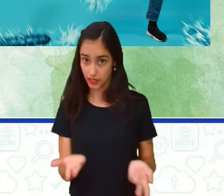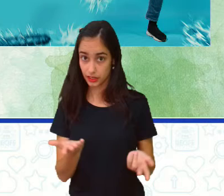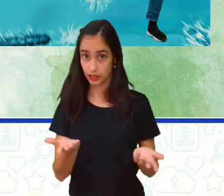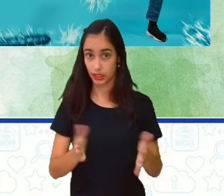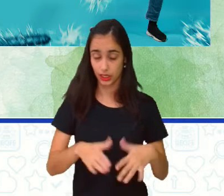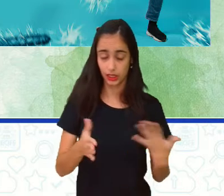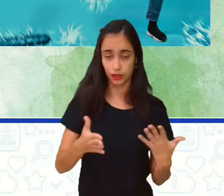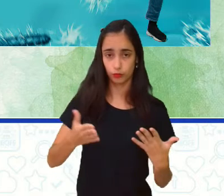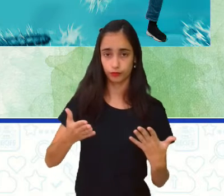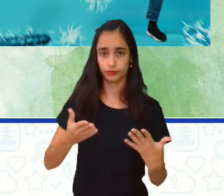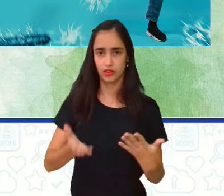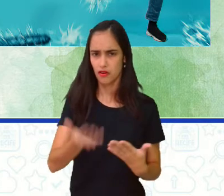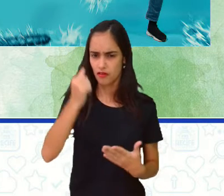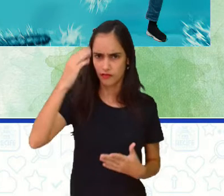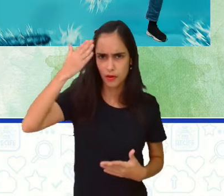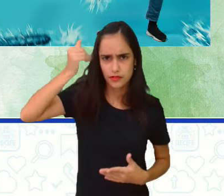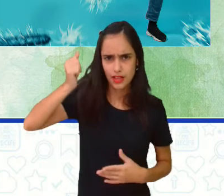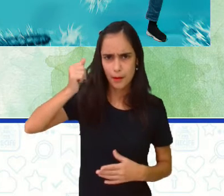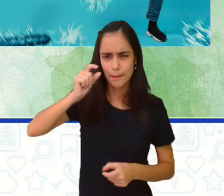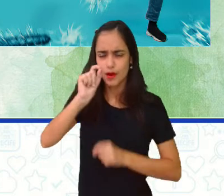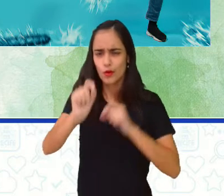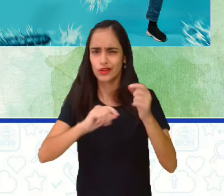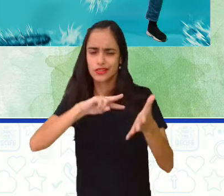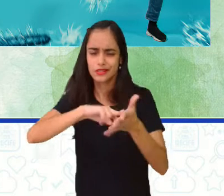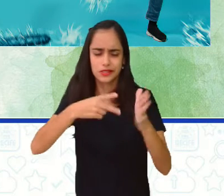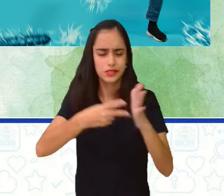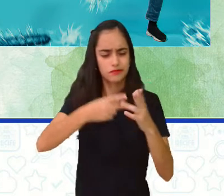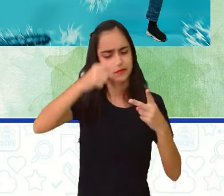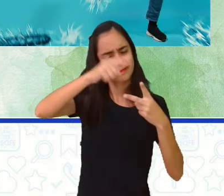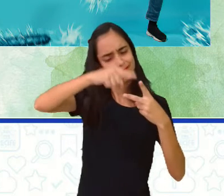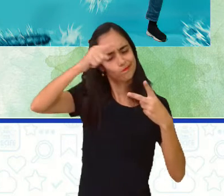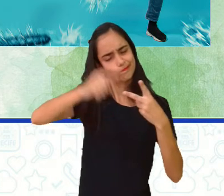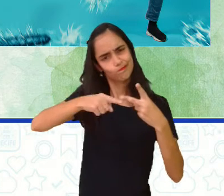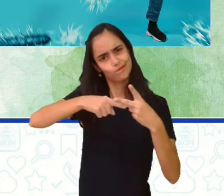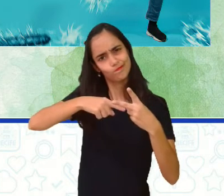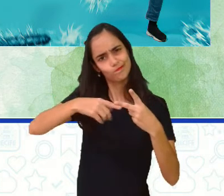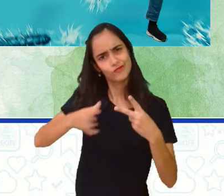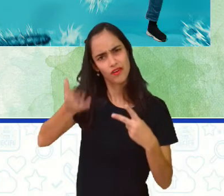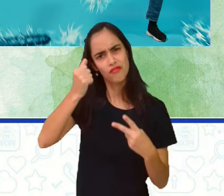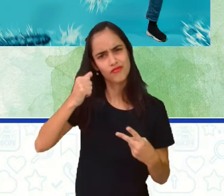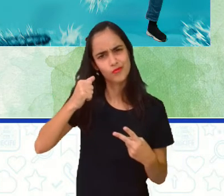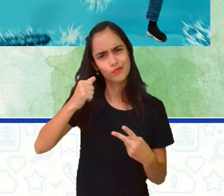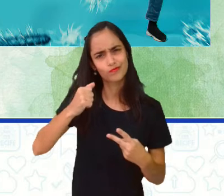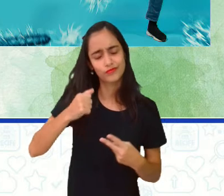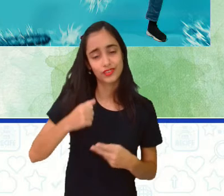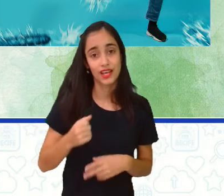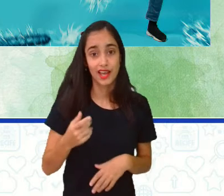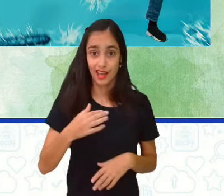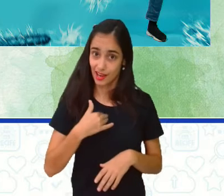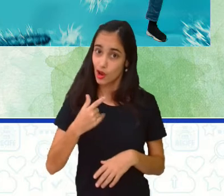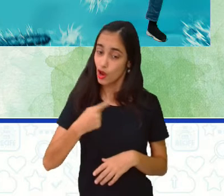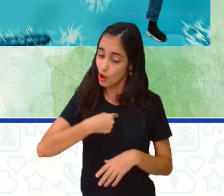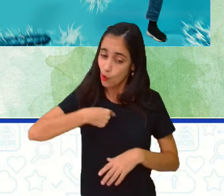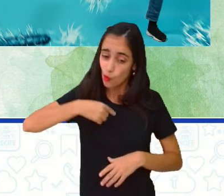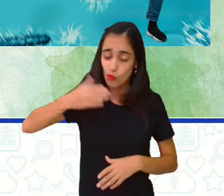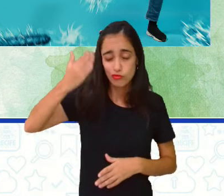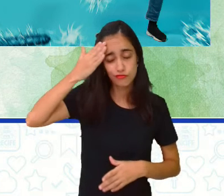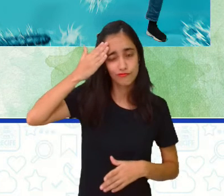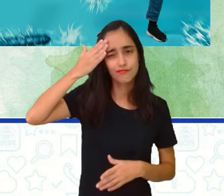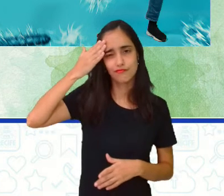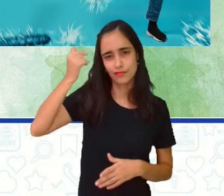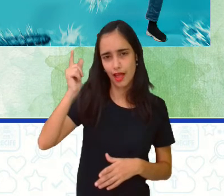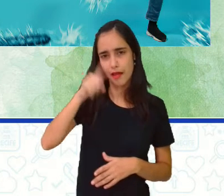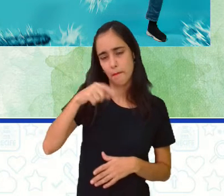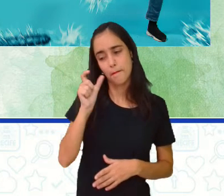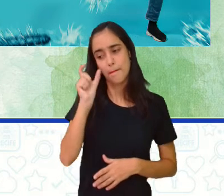comigo, gente, saber o que são antígenos. Eu sei que são palavras, bem diferentes do nosso cotidiano, mas a gente precisa entender o